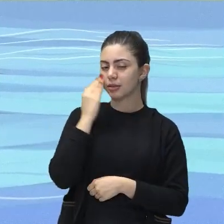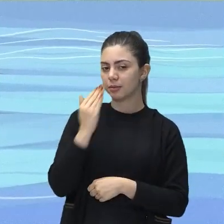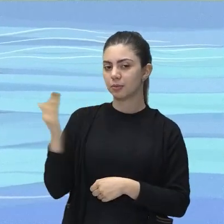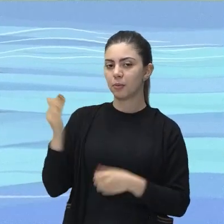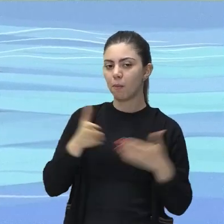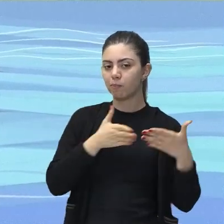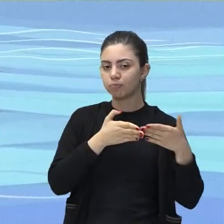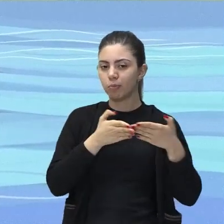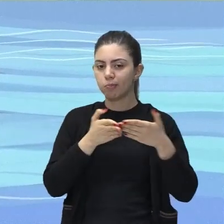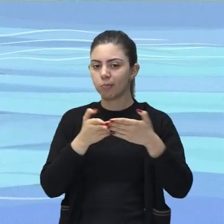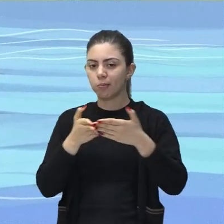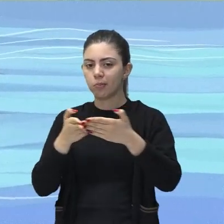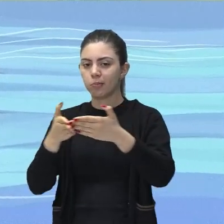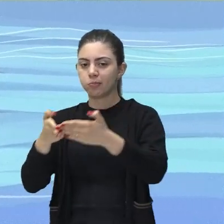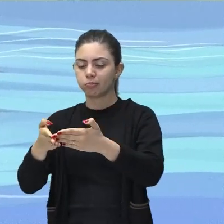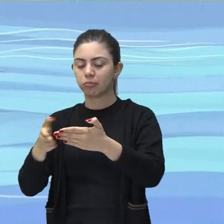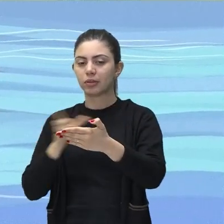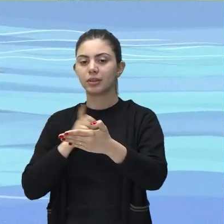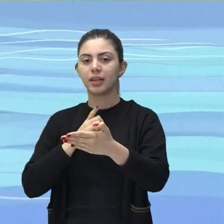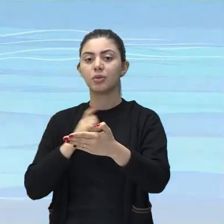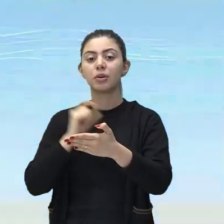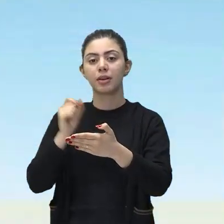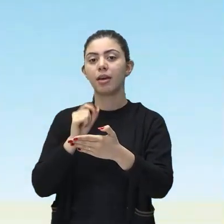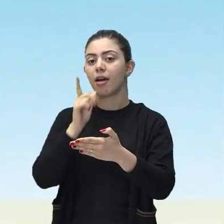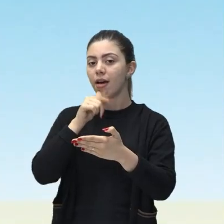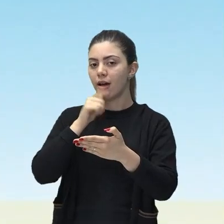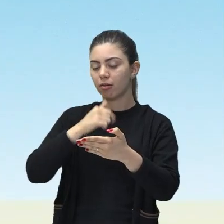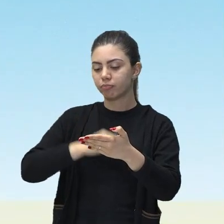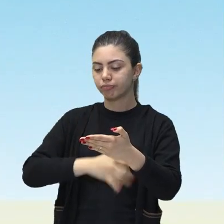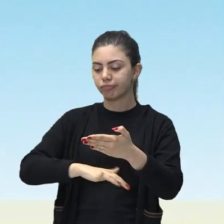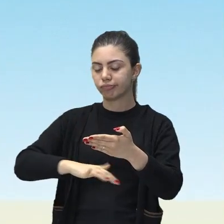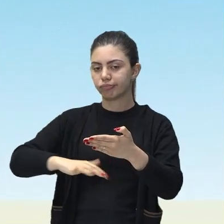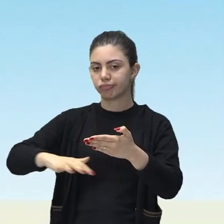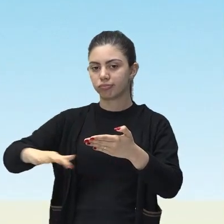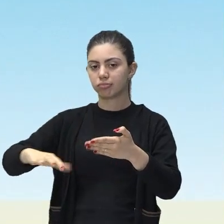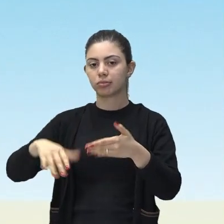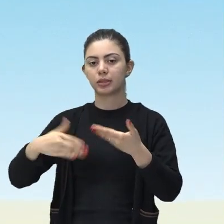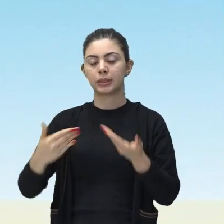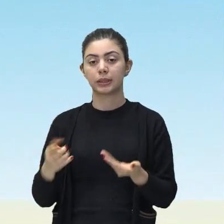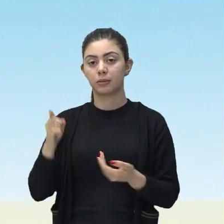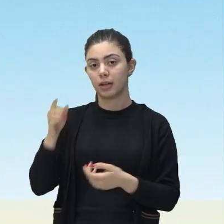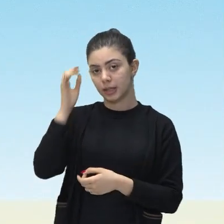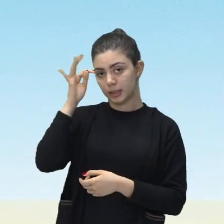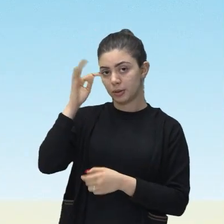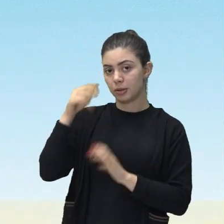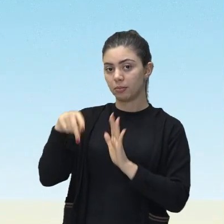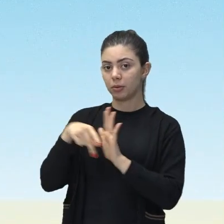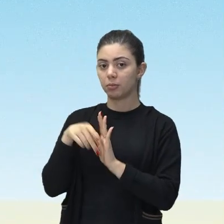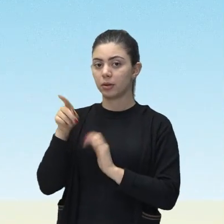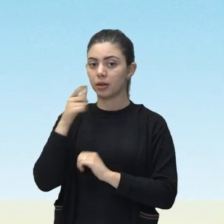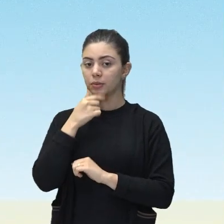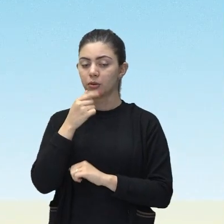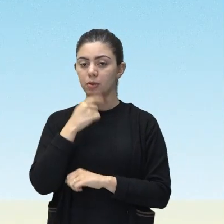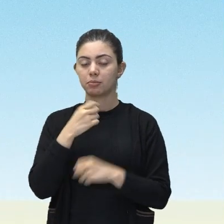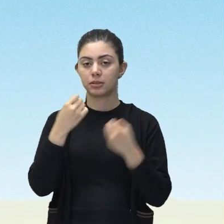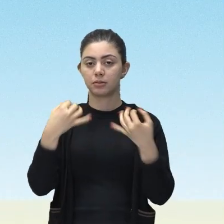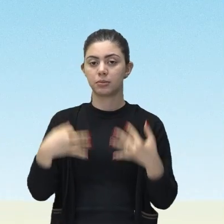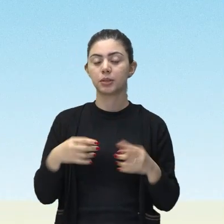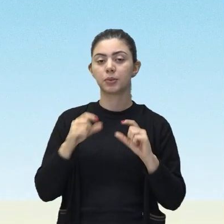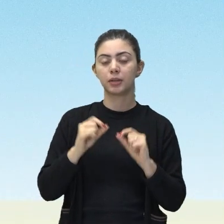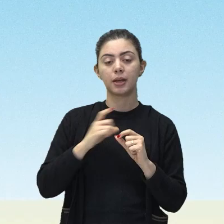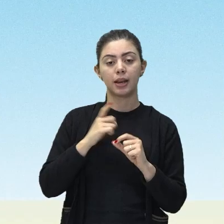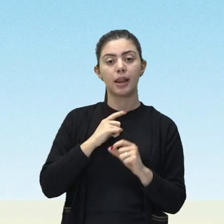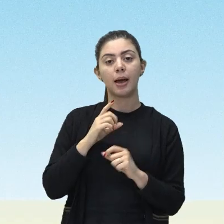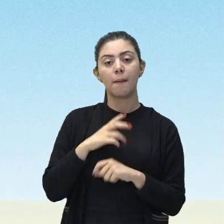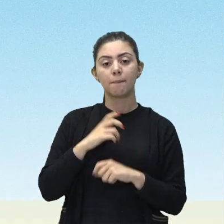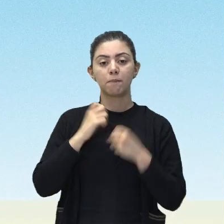abaulado que desloca uma grande quantidade de água. Assim, segundo Arquimedes, o peso dessa massa de água deslocada